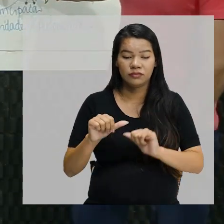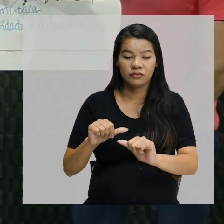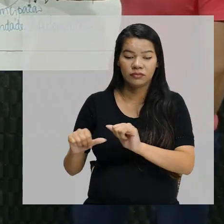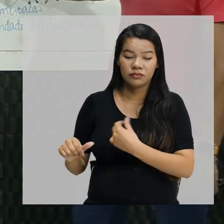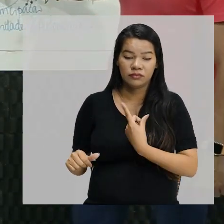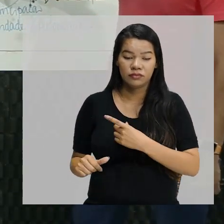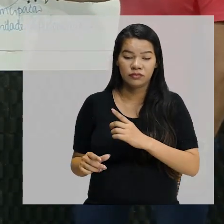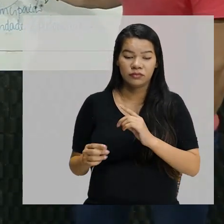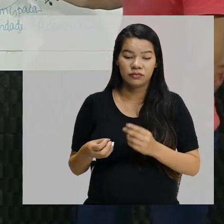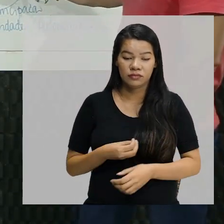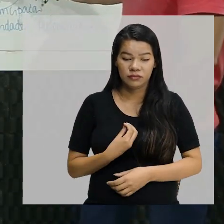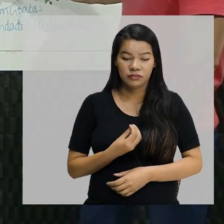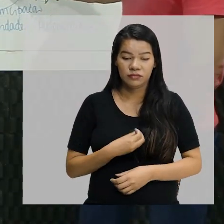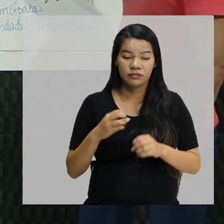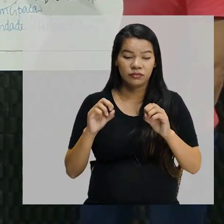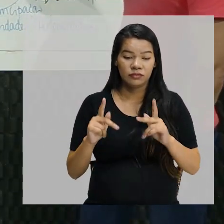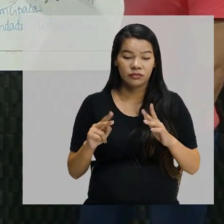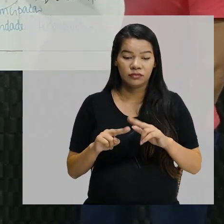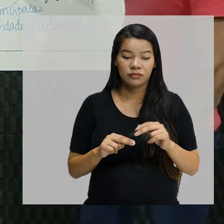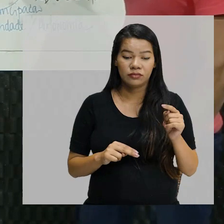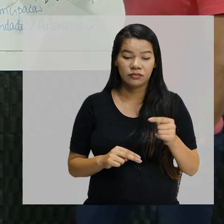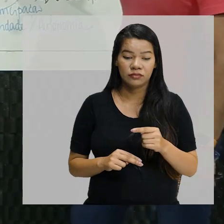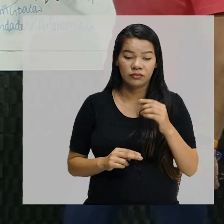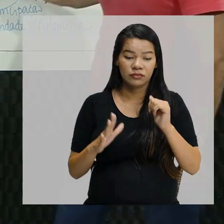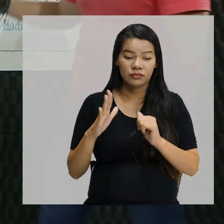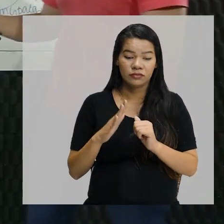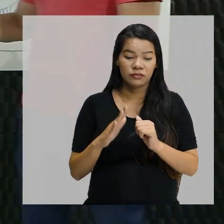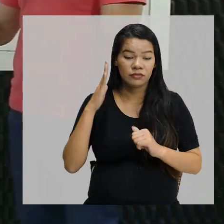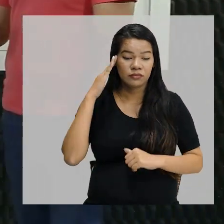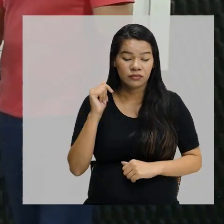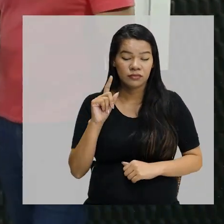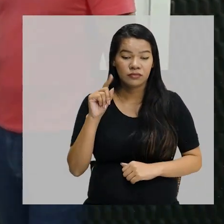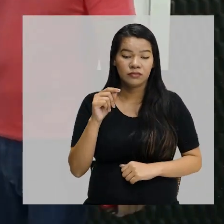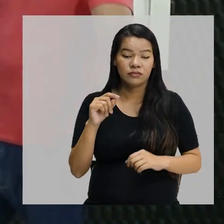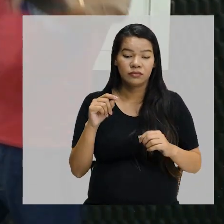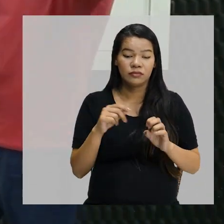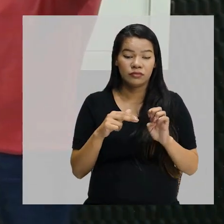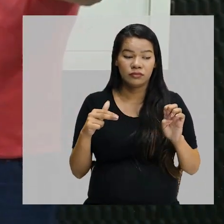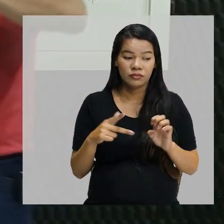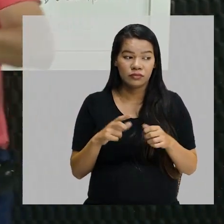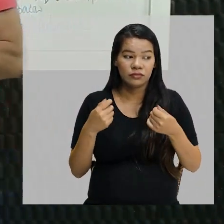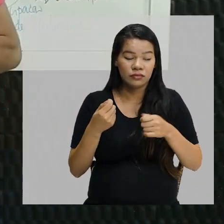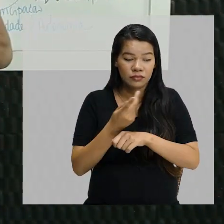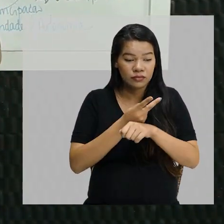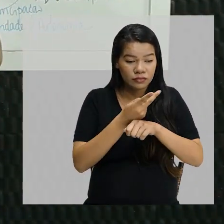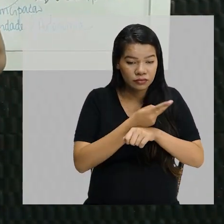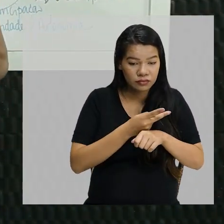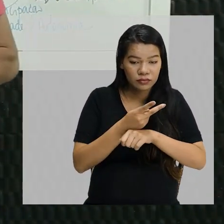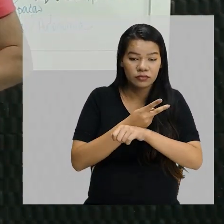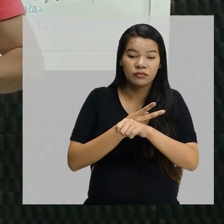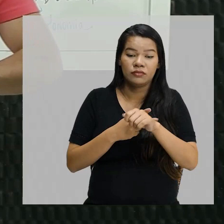ok então por isso a sabedoria ela é um elo a ser buscado o conhecimento